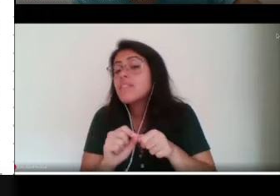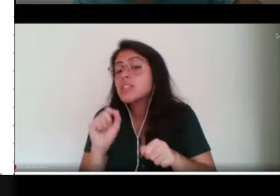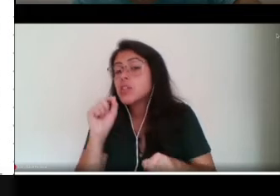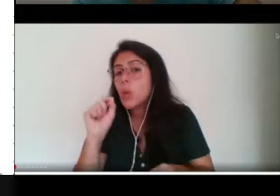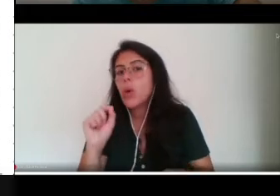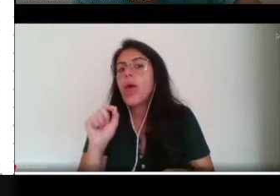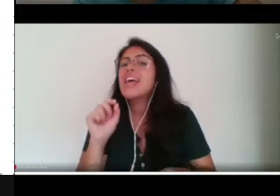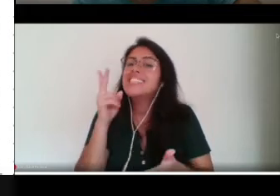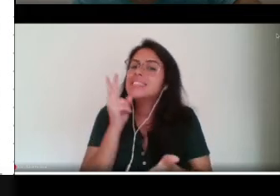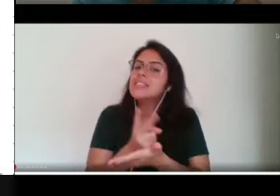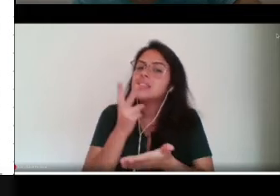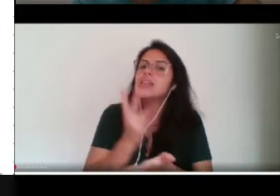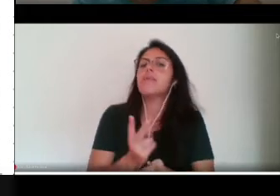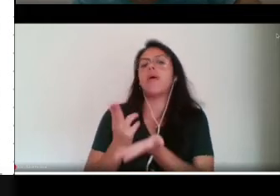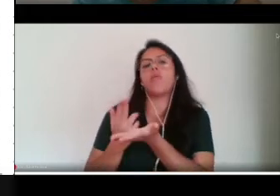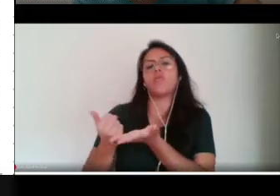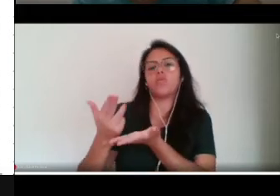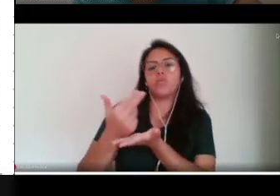coordenadas.